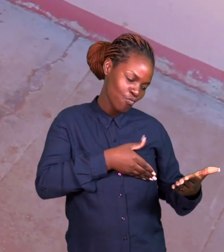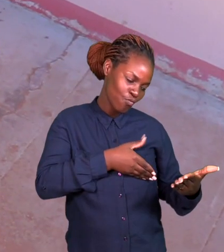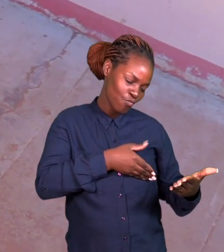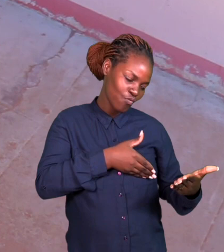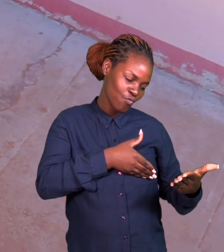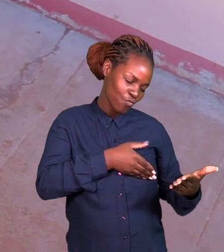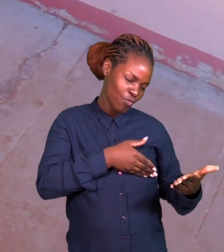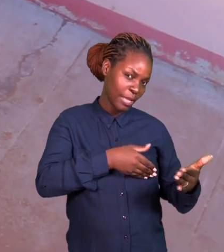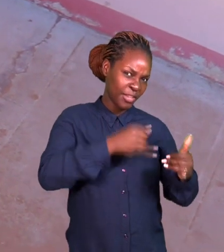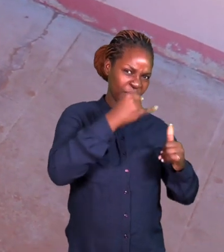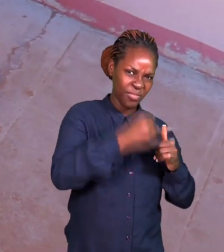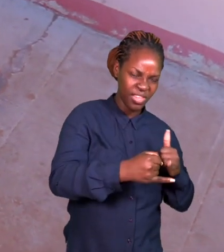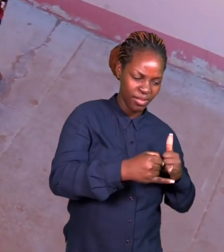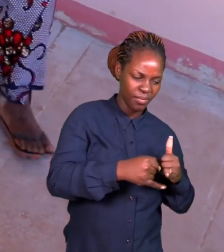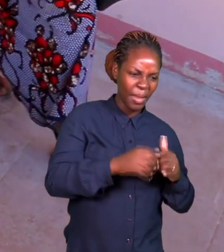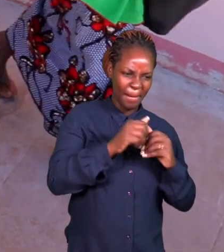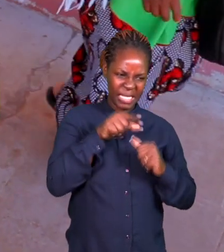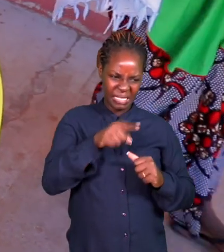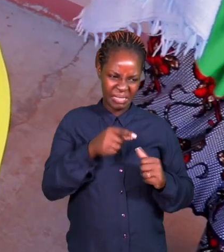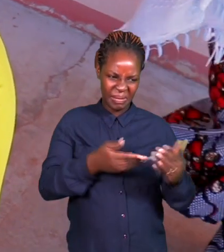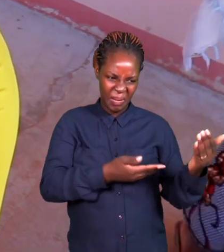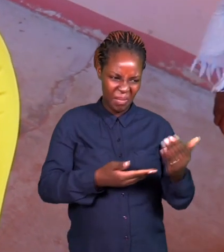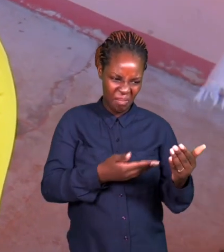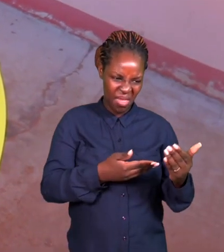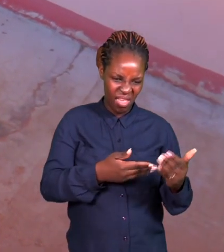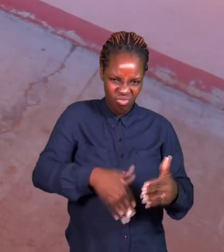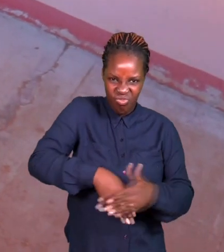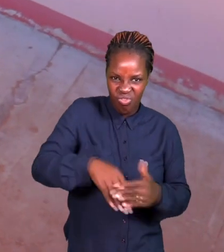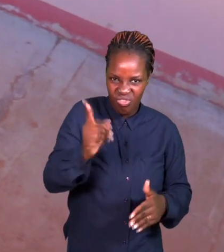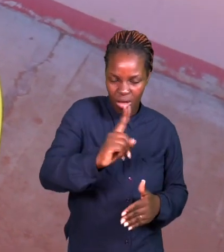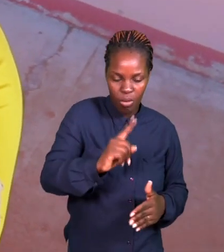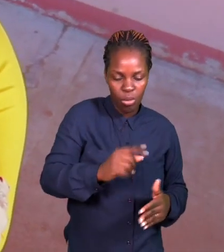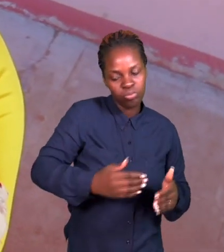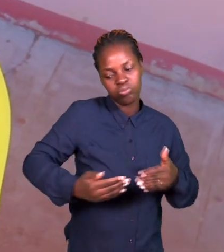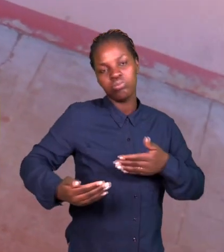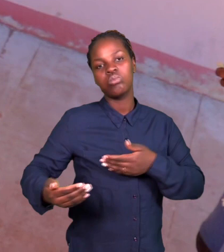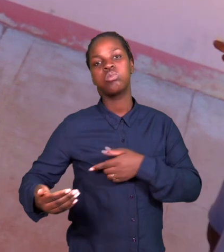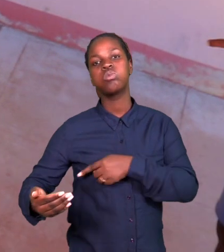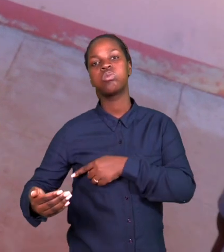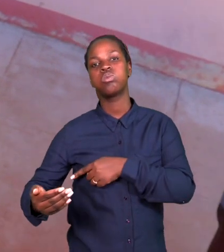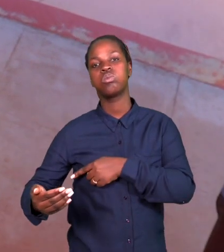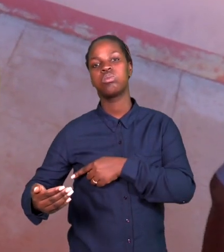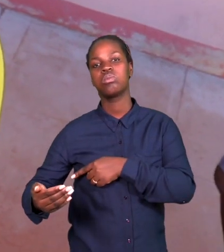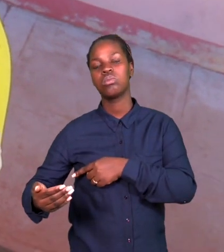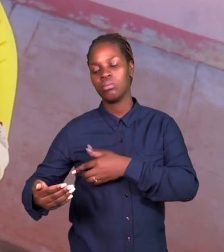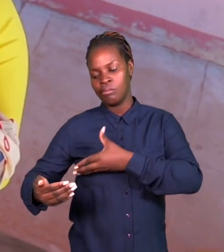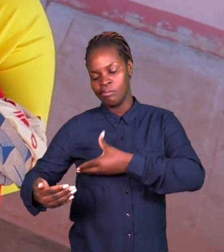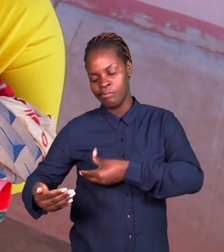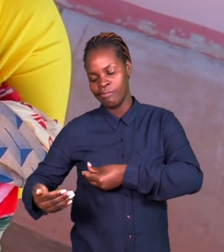amamenta, depois de amamentar, tu, se perceberes que a criança ainda não está bem saciada, pode trocar também do seio, do outro